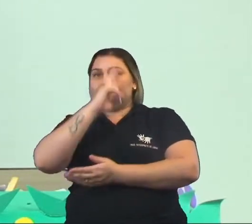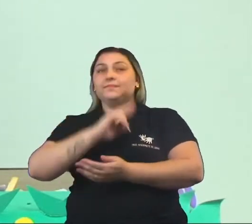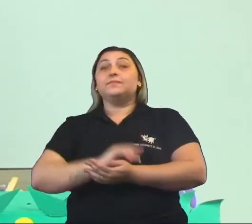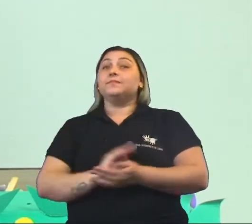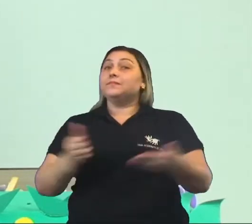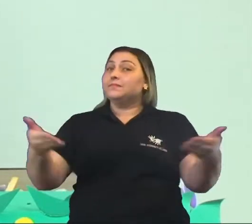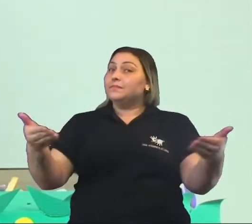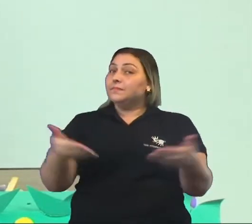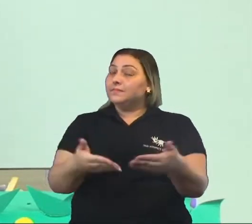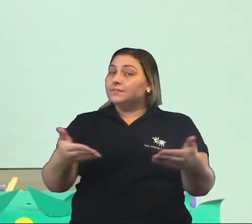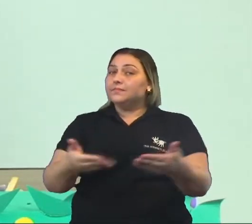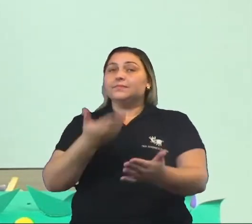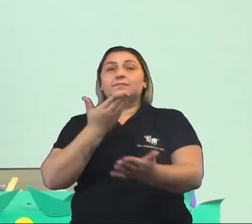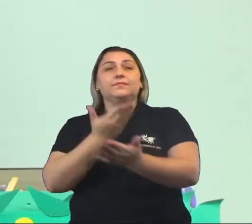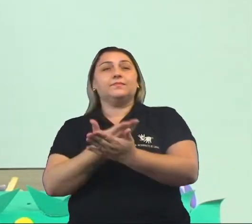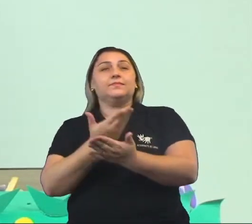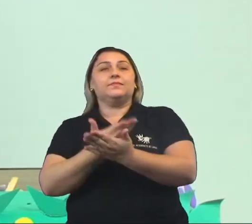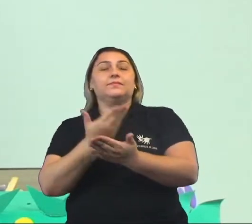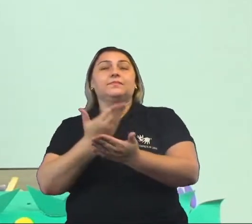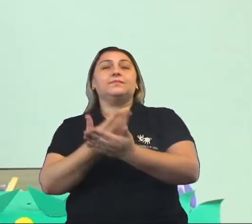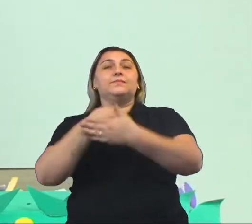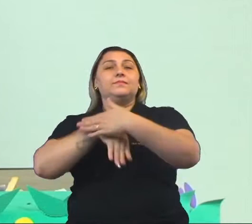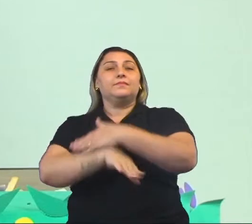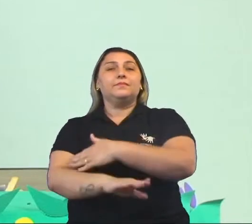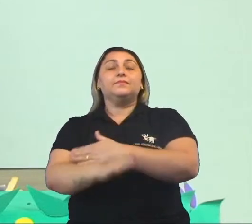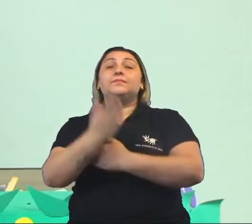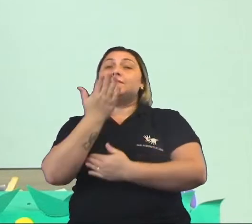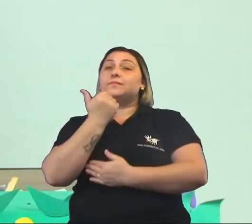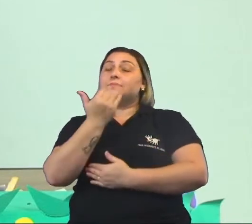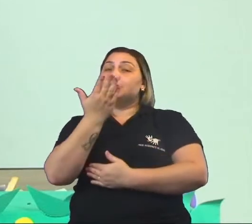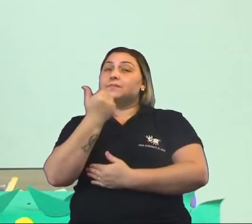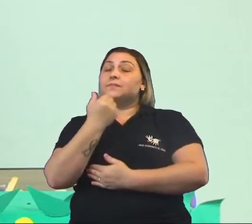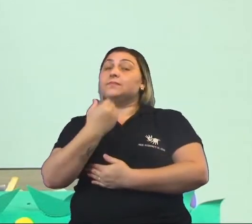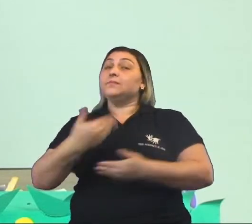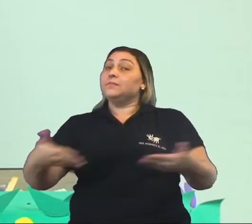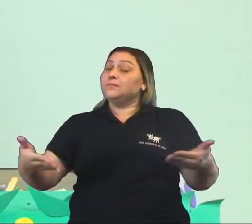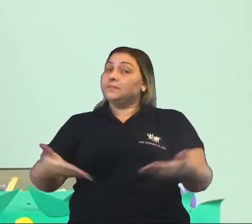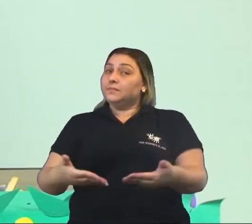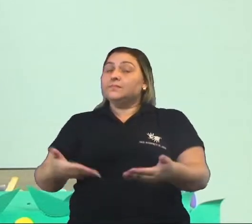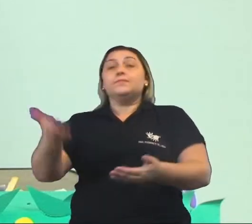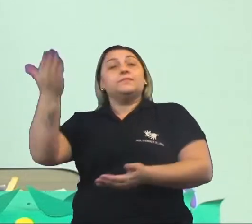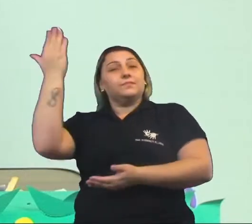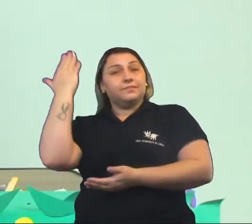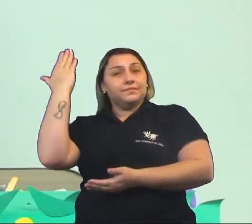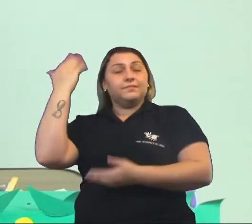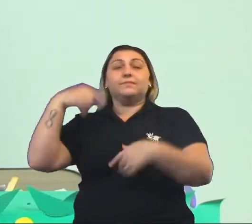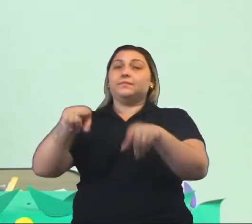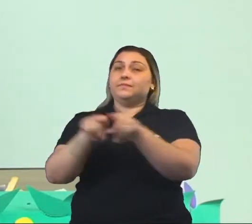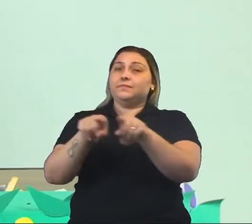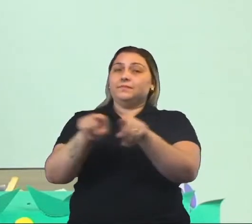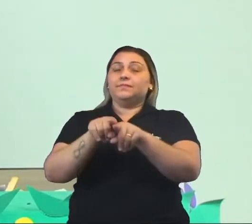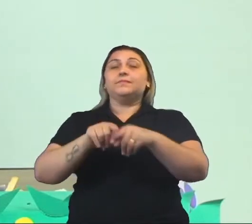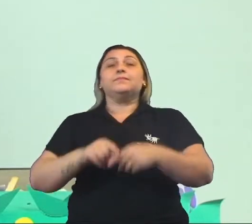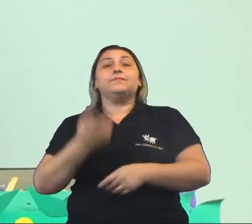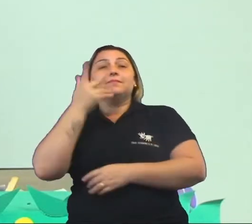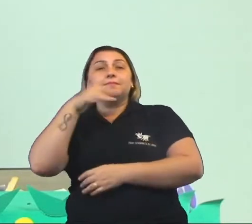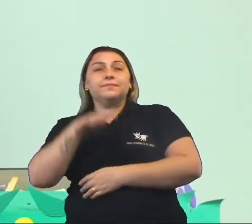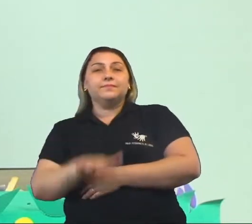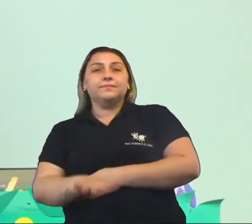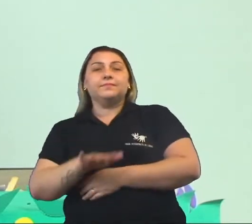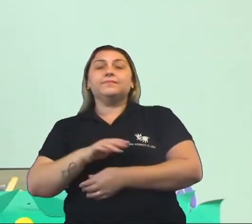E hoje nós vamos estudar sobre os hábitos alimentares do presente e do passado.